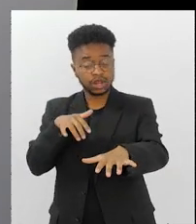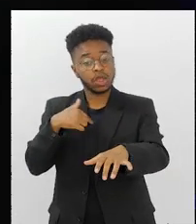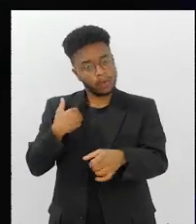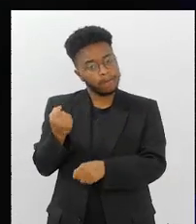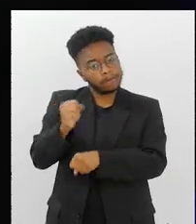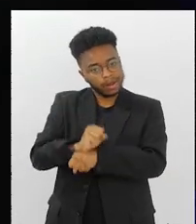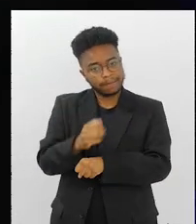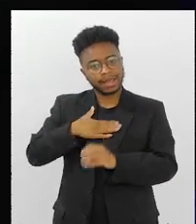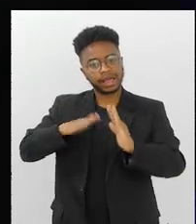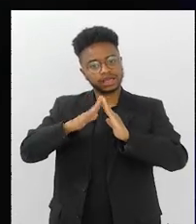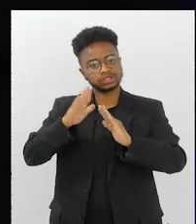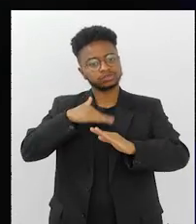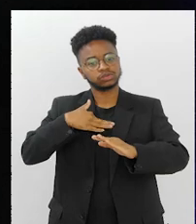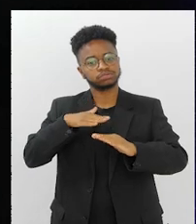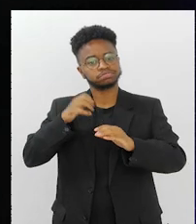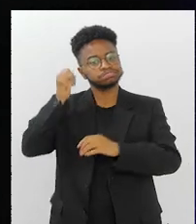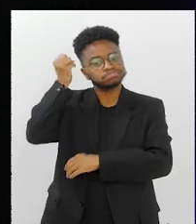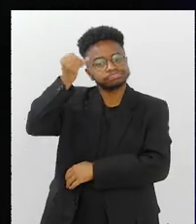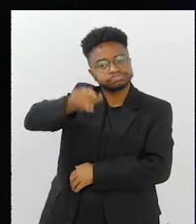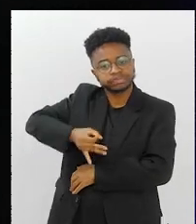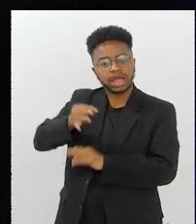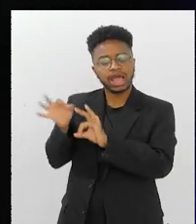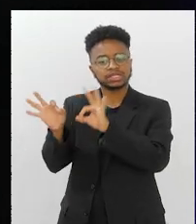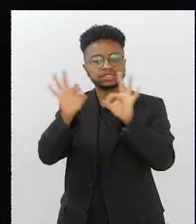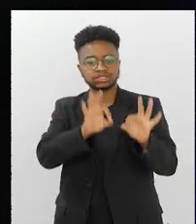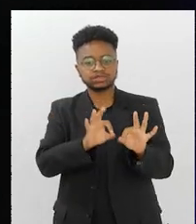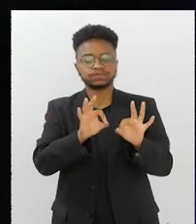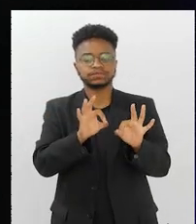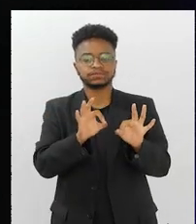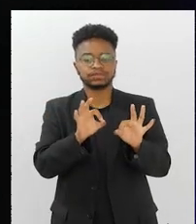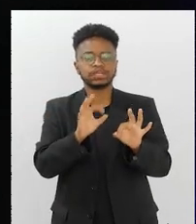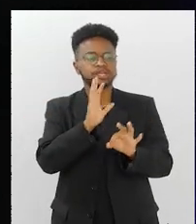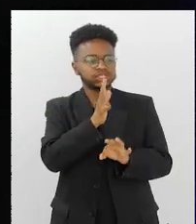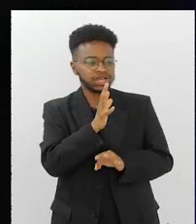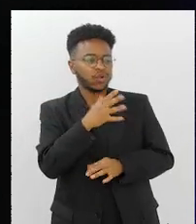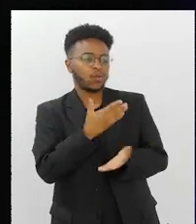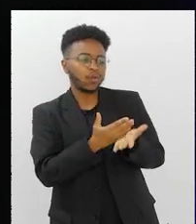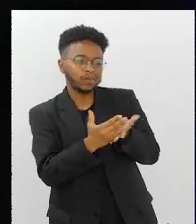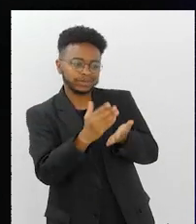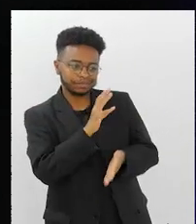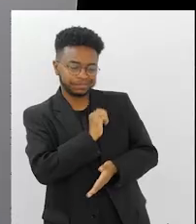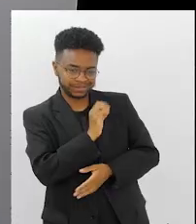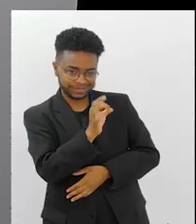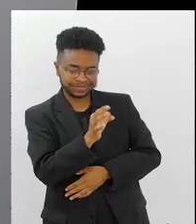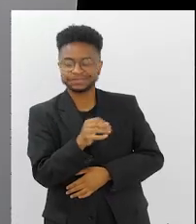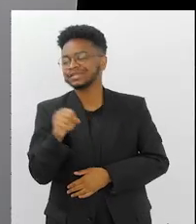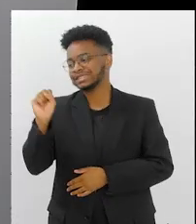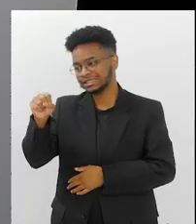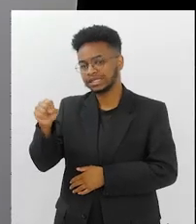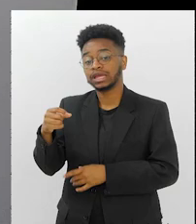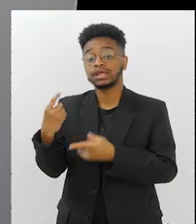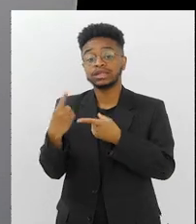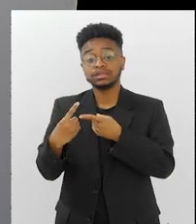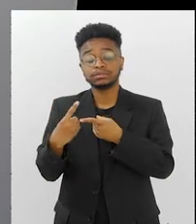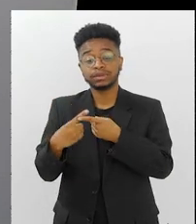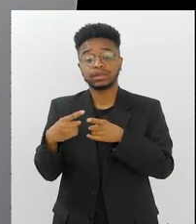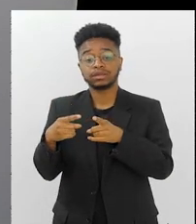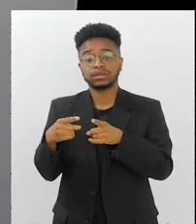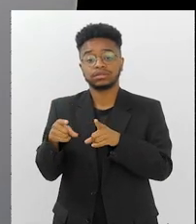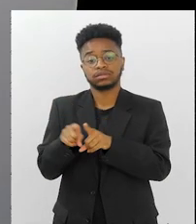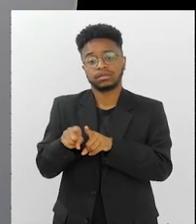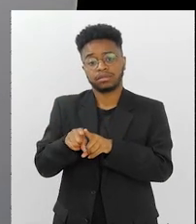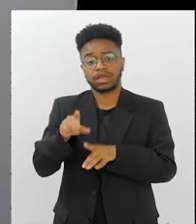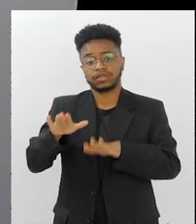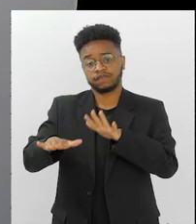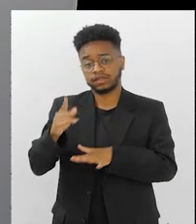parava e assistia em casa de madrugada eu ficava assistindo mas nunca quis já tava construindo essa paixão é já tava construindo essa paixão mas sem contar também que a vida